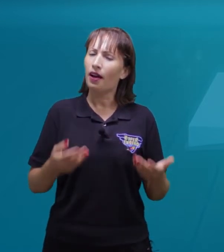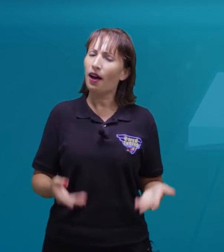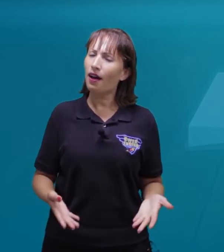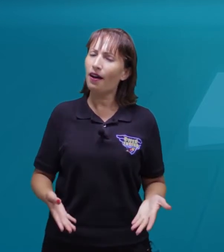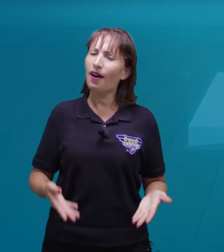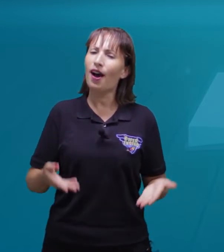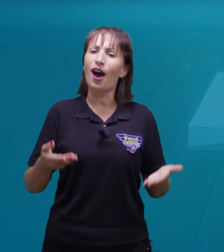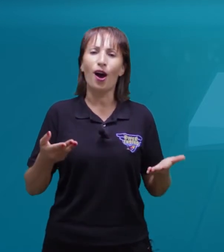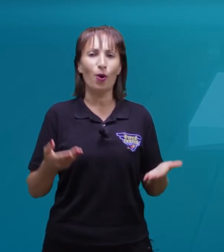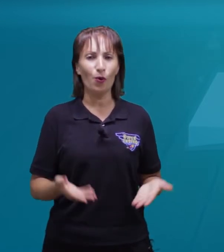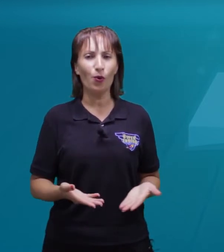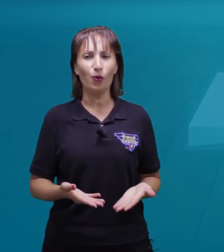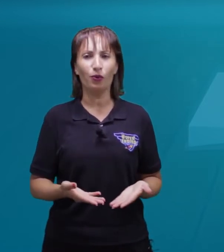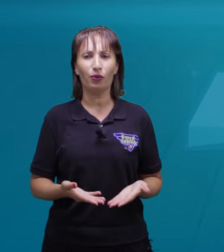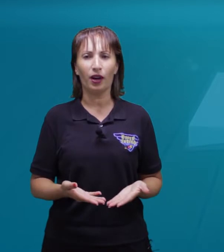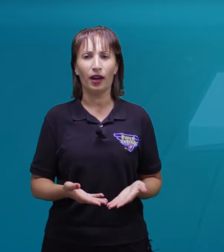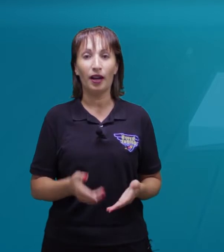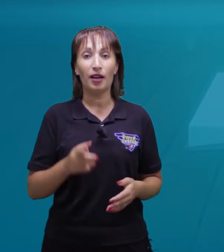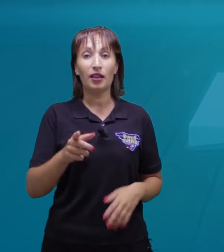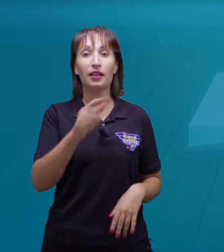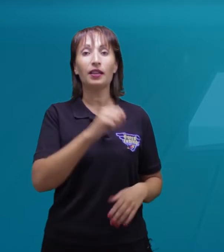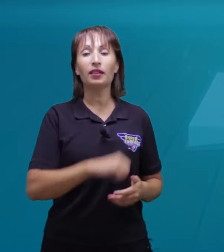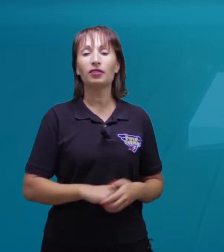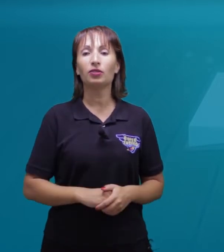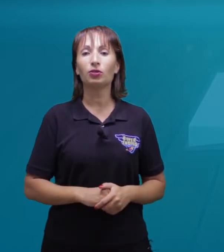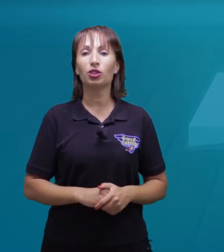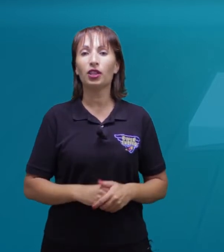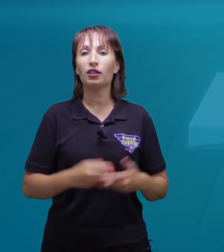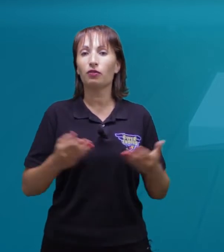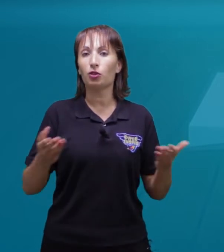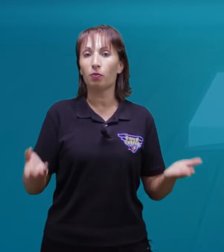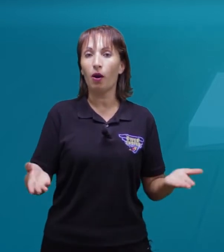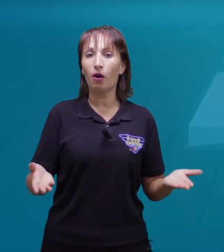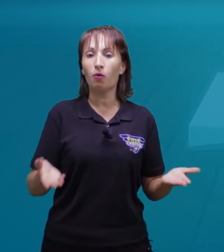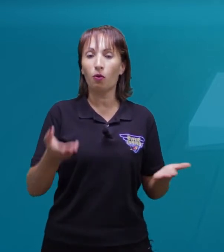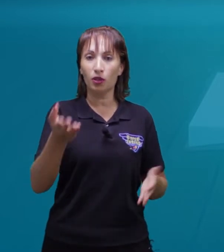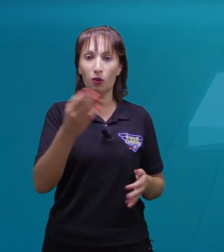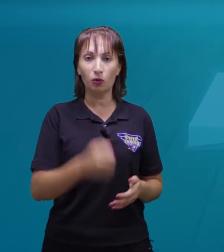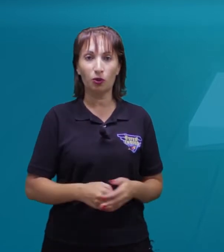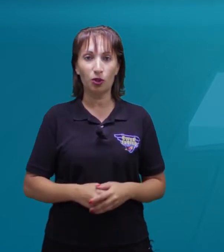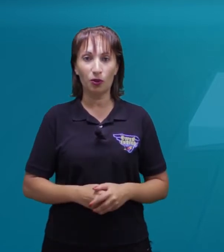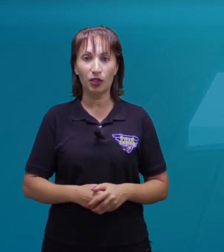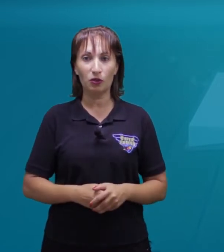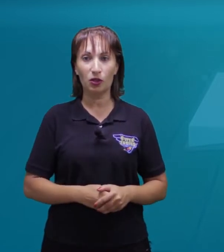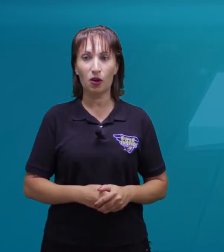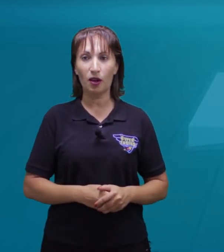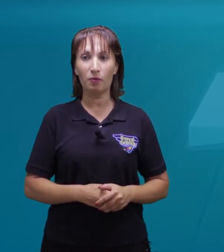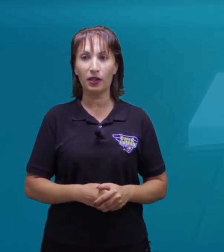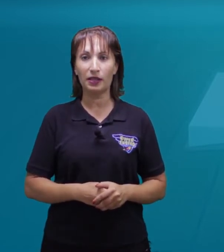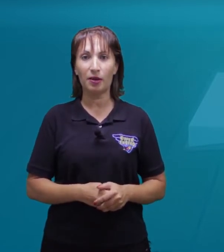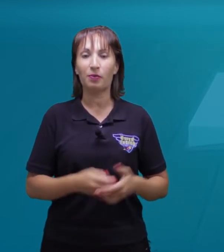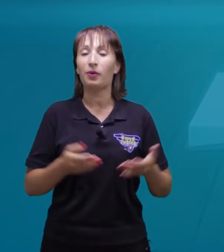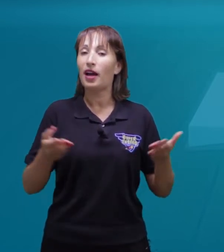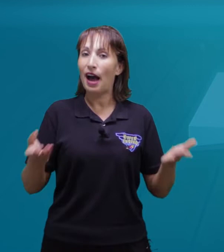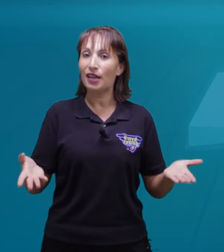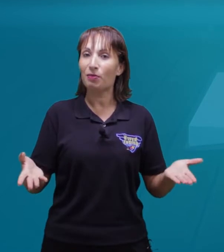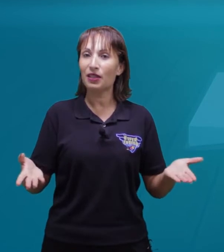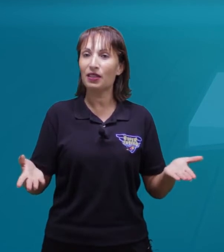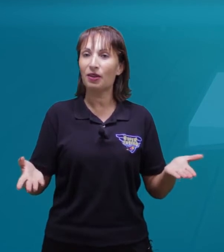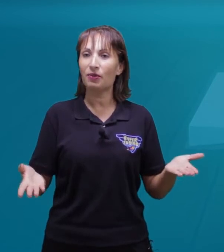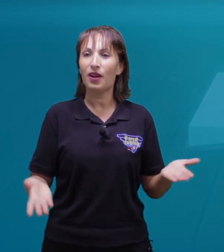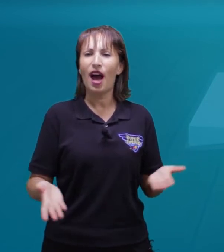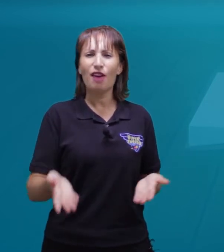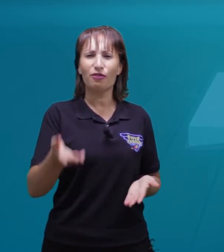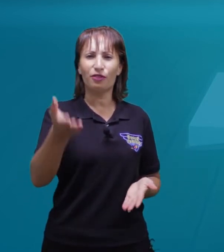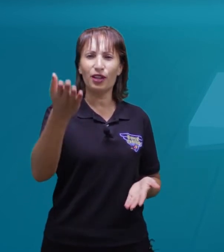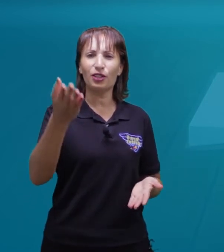cansado a Ufa e no dia de futebol ou de outro jogo na sua escola por exemplo